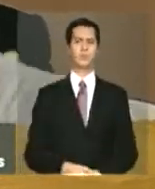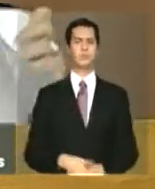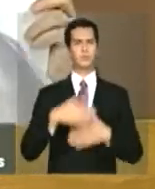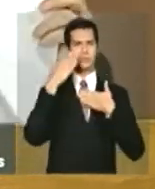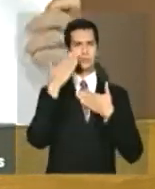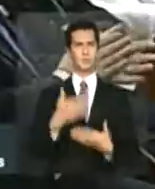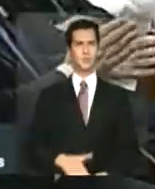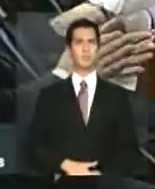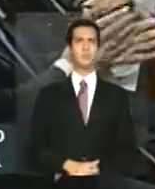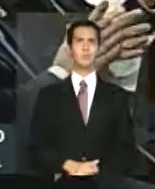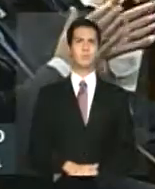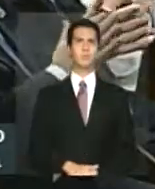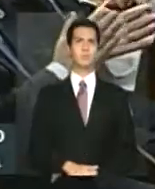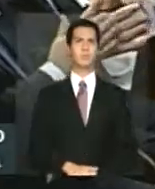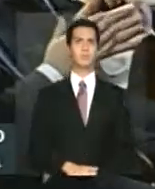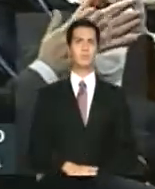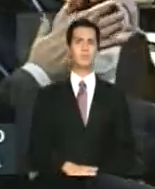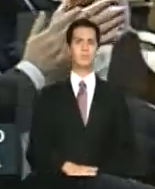muito